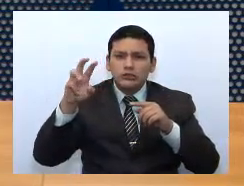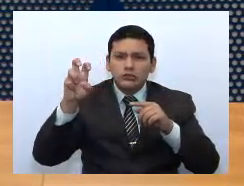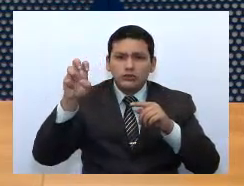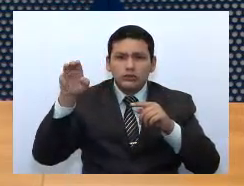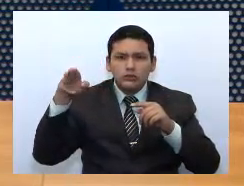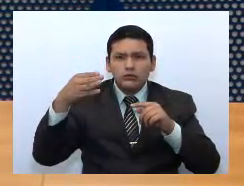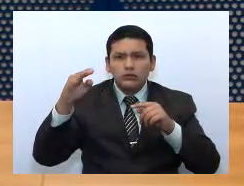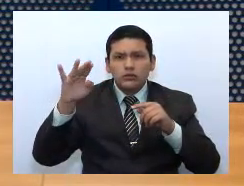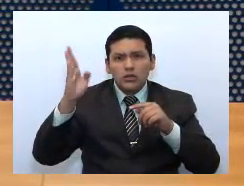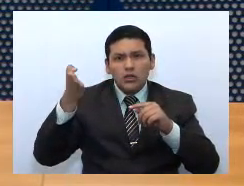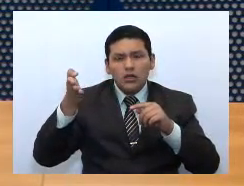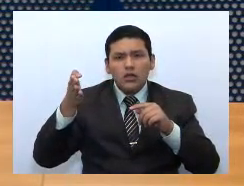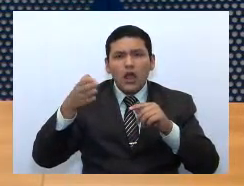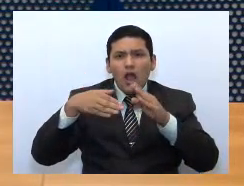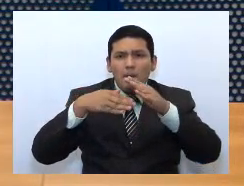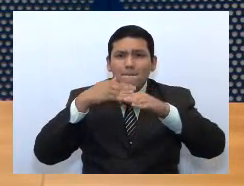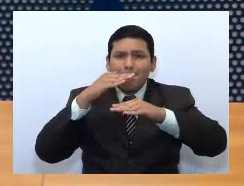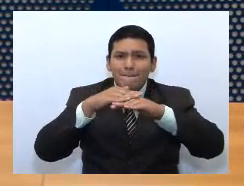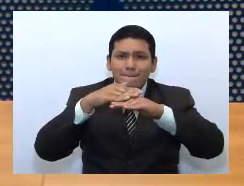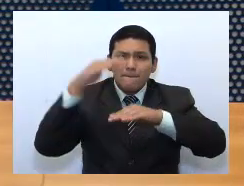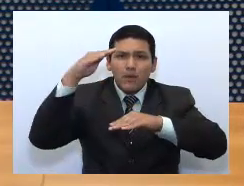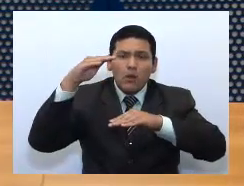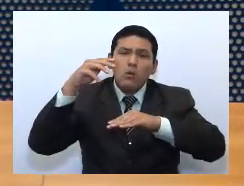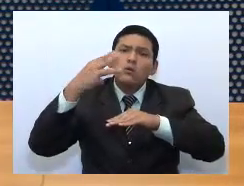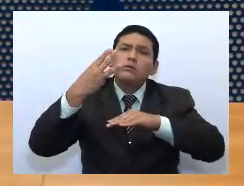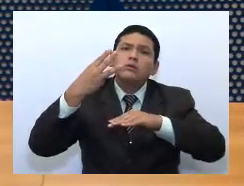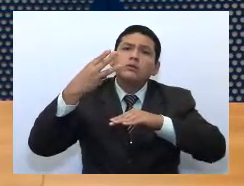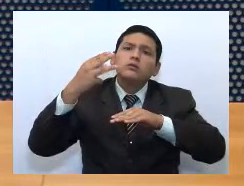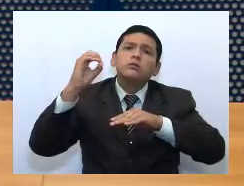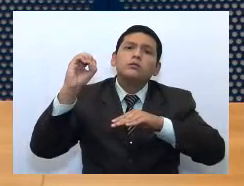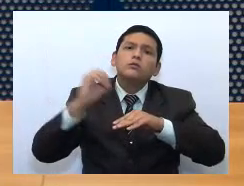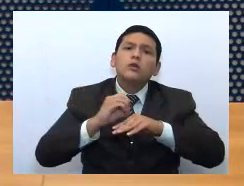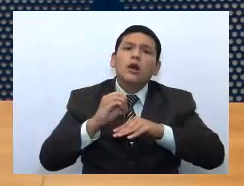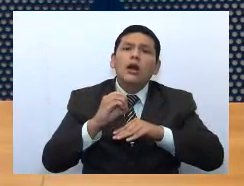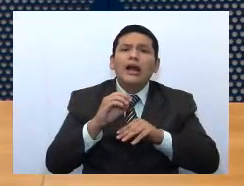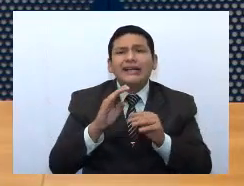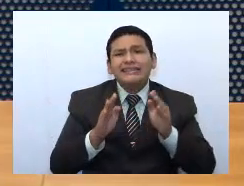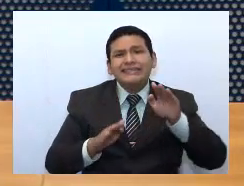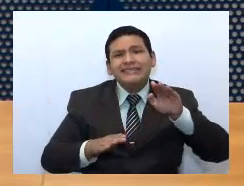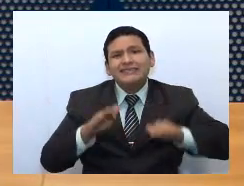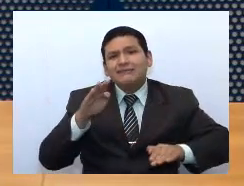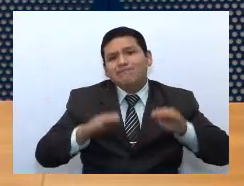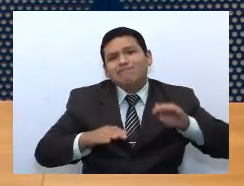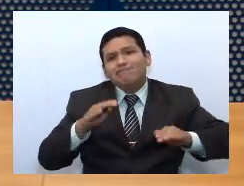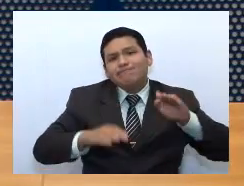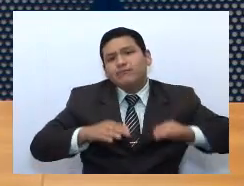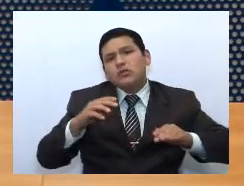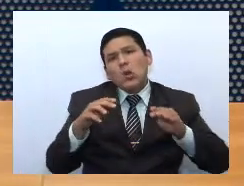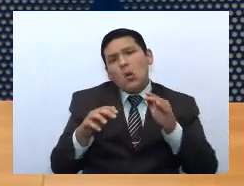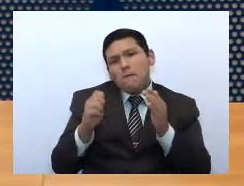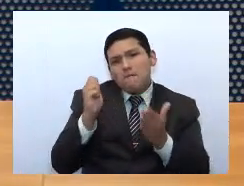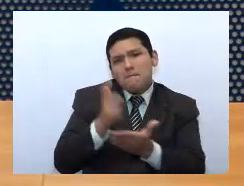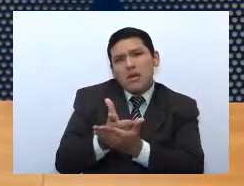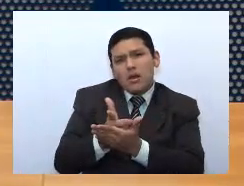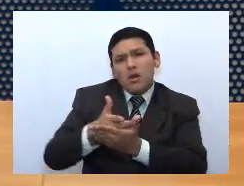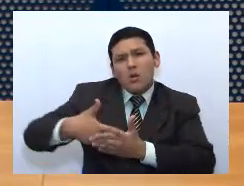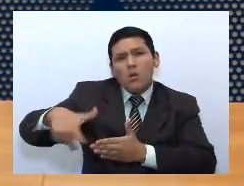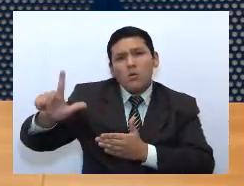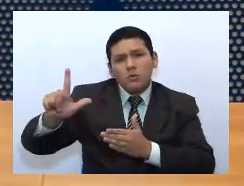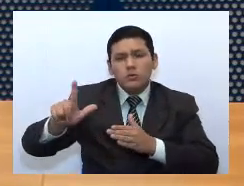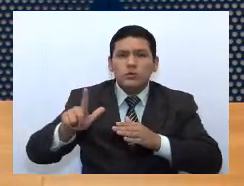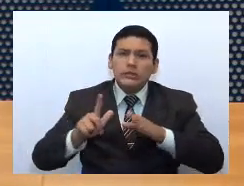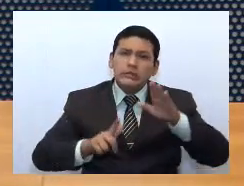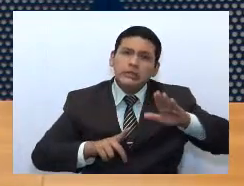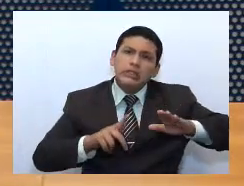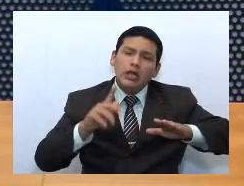de 3%. Isso não corre com encargos e com outros benefícios de funcionários, e nem